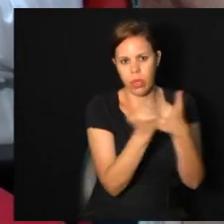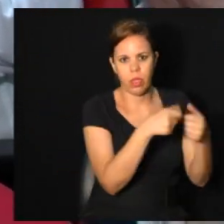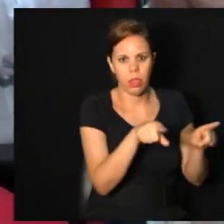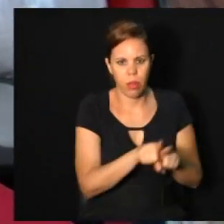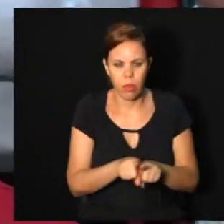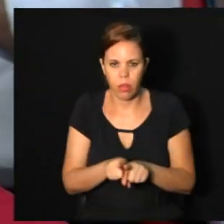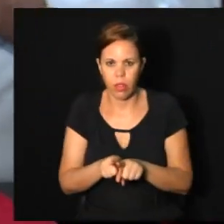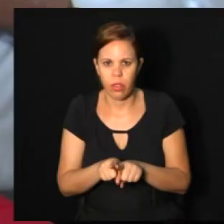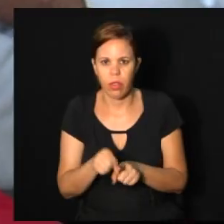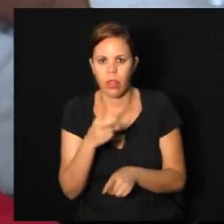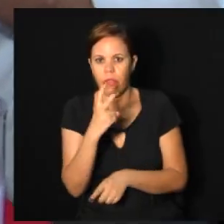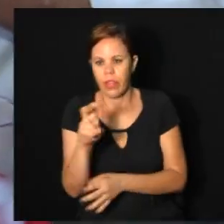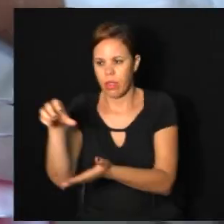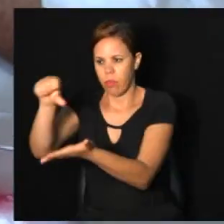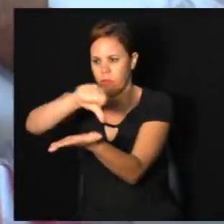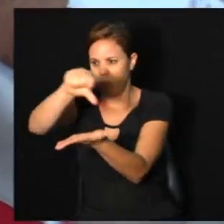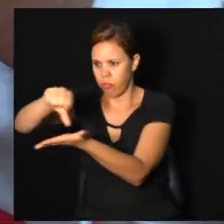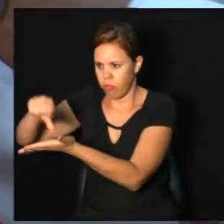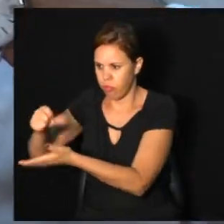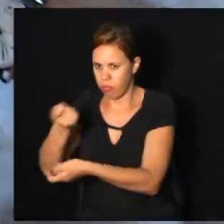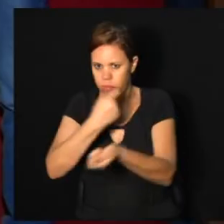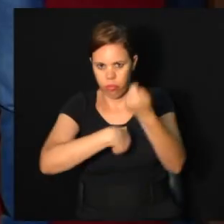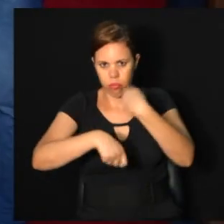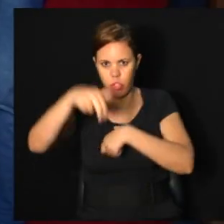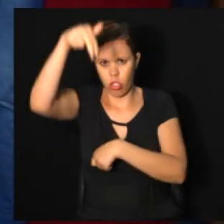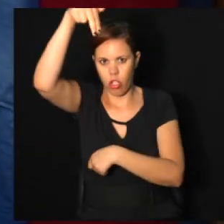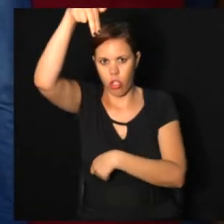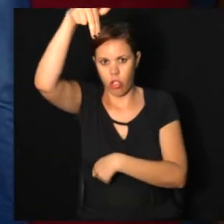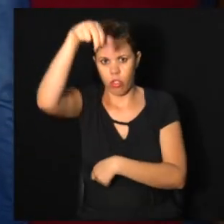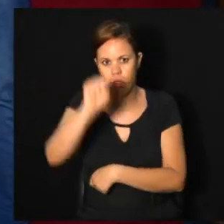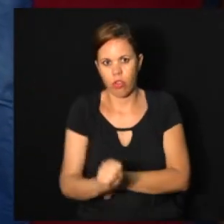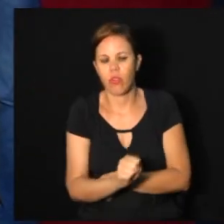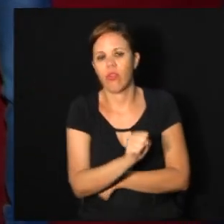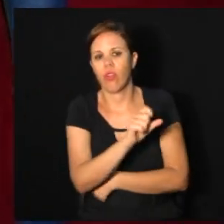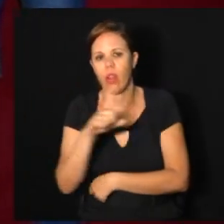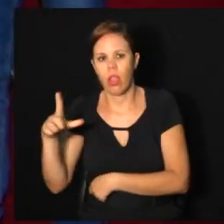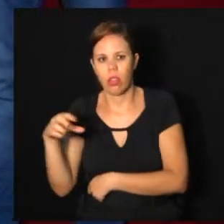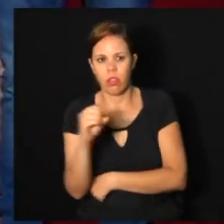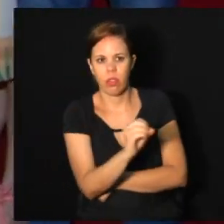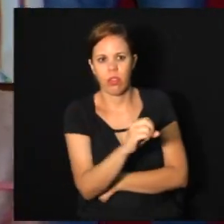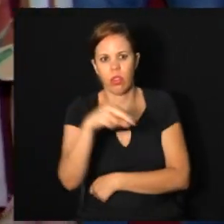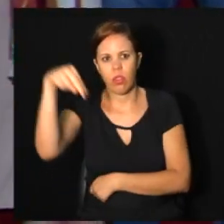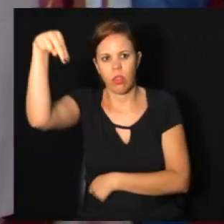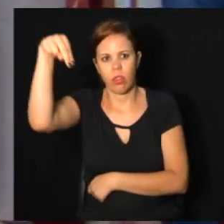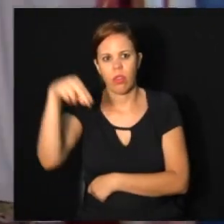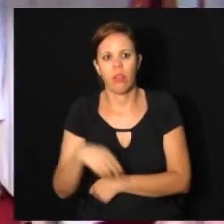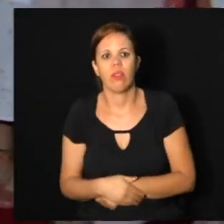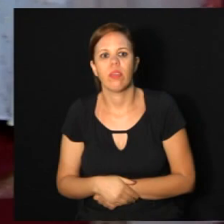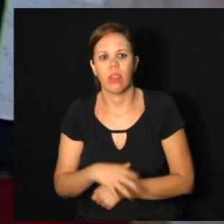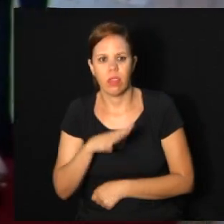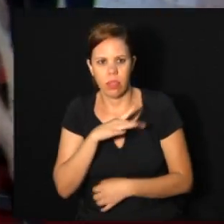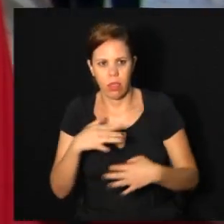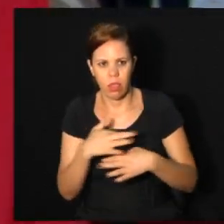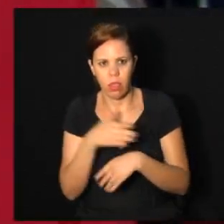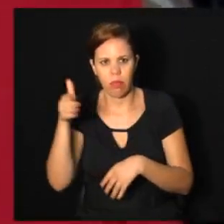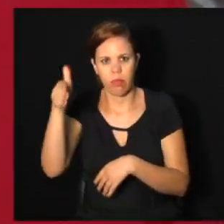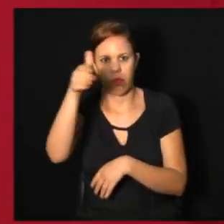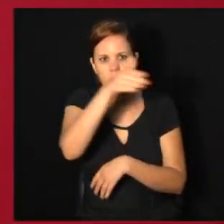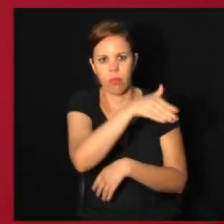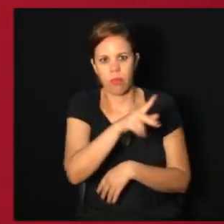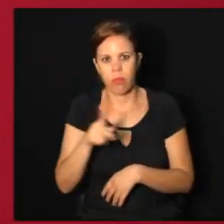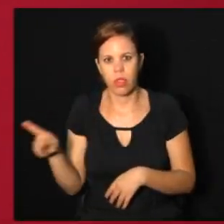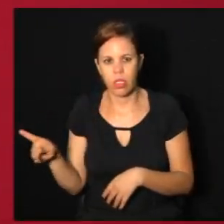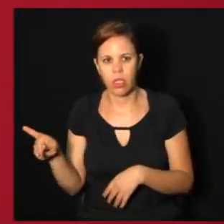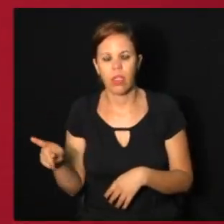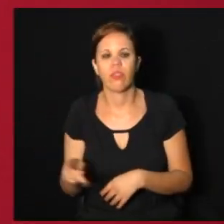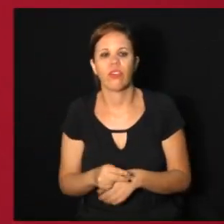nas regiões administrativas Norte, Sul, Leste, Sudoeste e Noroeste da cidade. O presidente da Câmara,